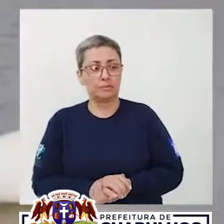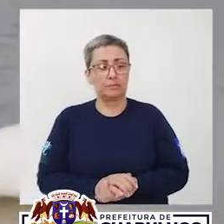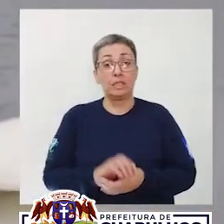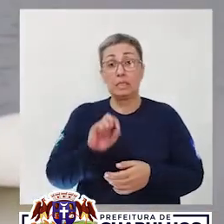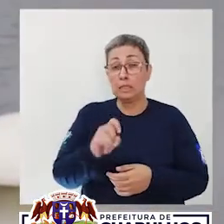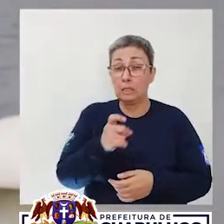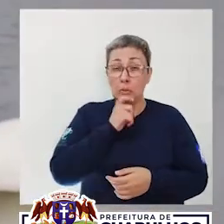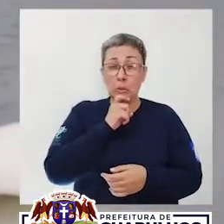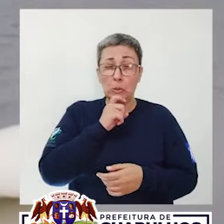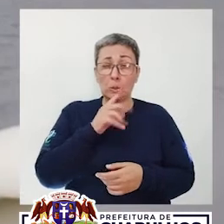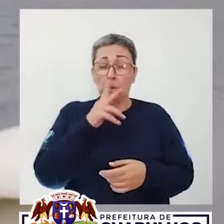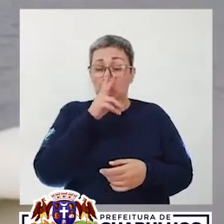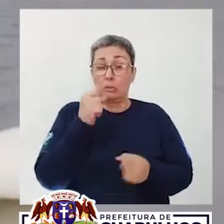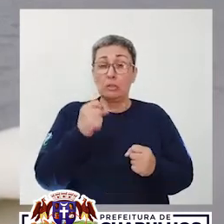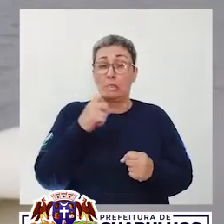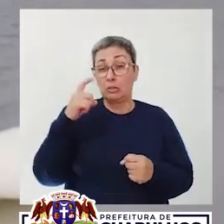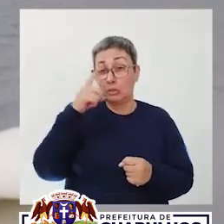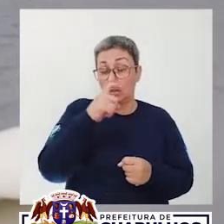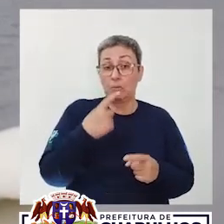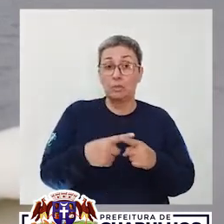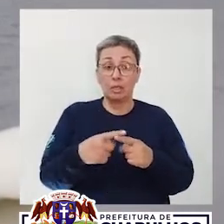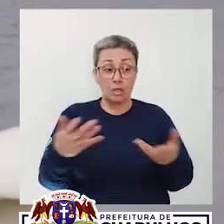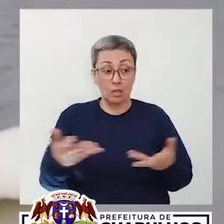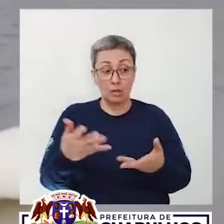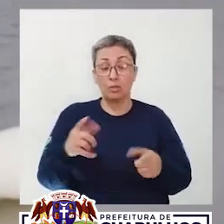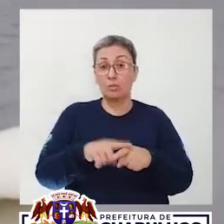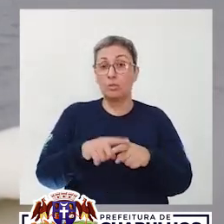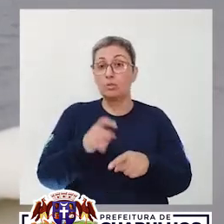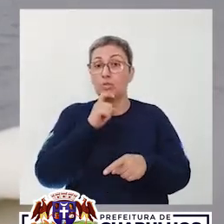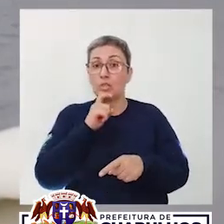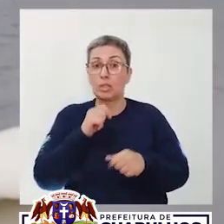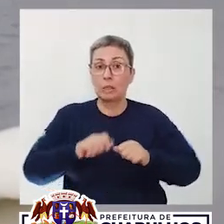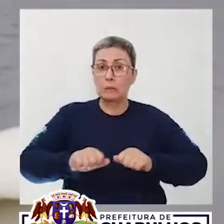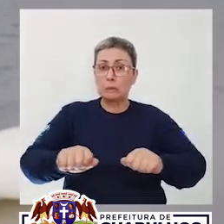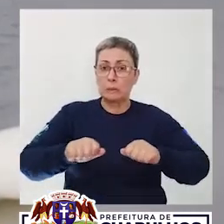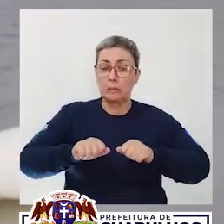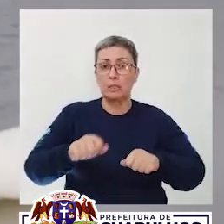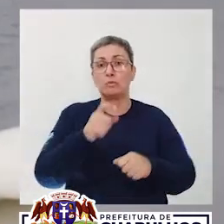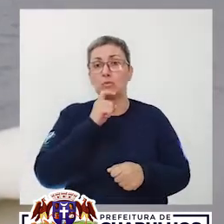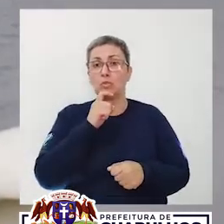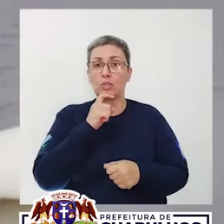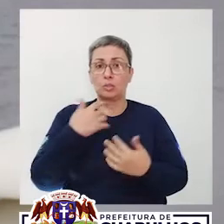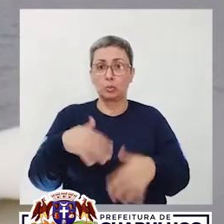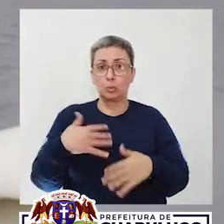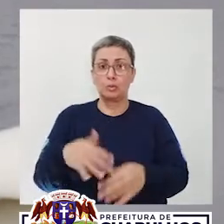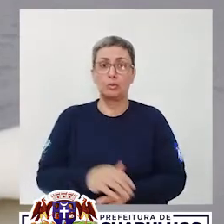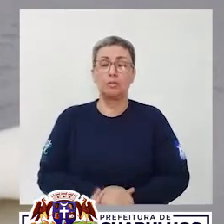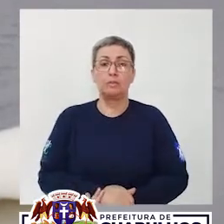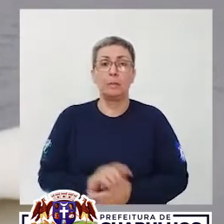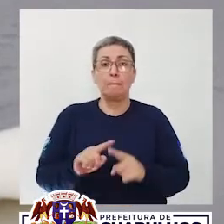para esticar. Se ela estiver muito gelada, fica um pouco difícil, que nem aconteceu agora. Tava um pouquinho difícil de esticar, porque ela tava um pouco